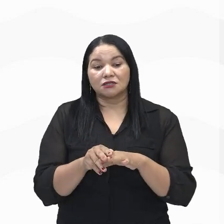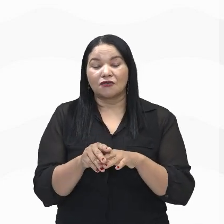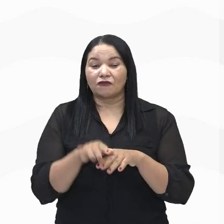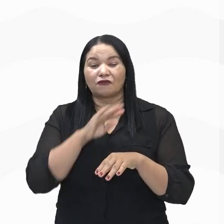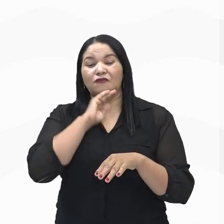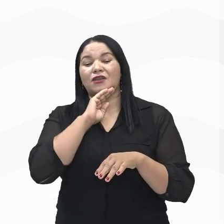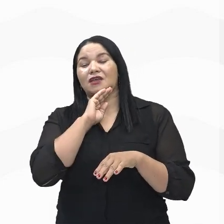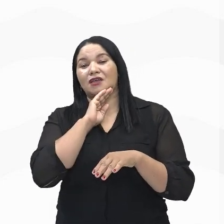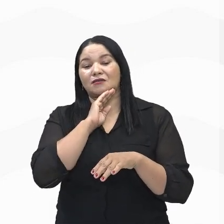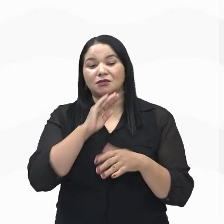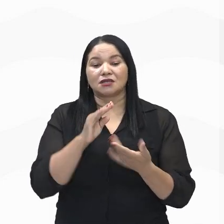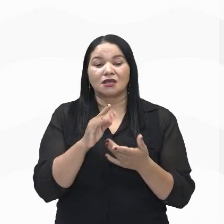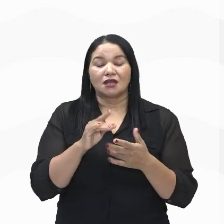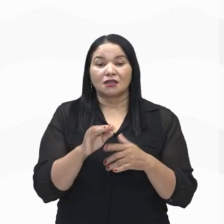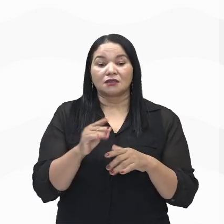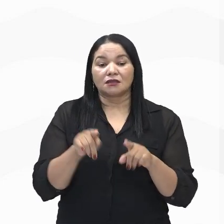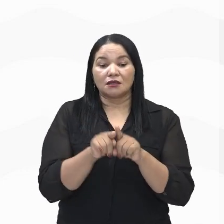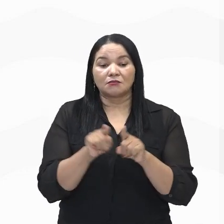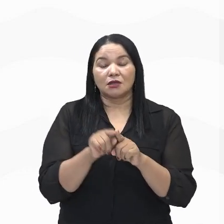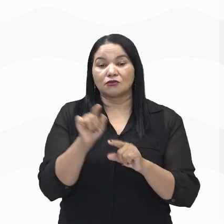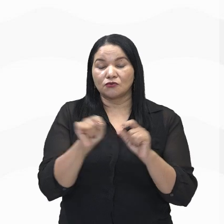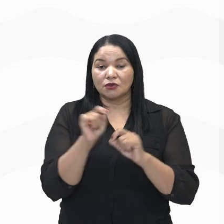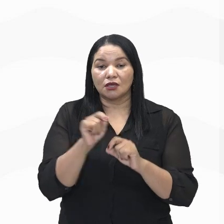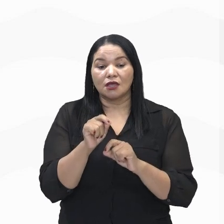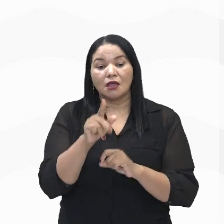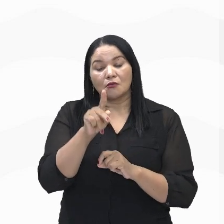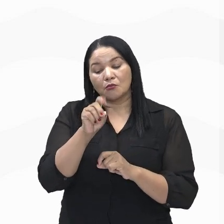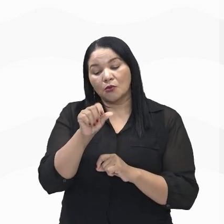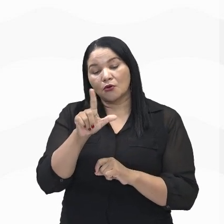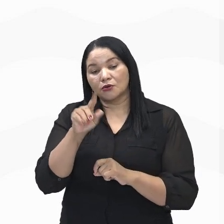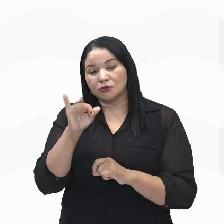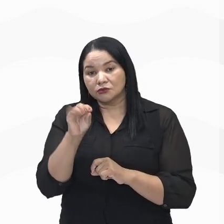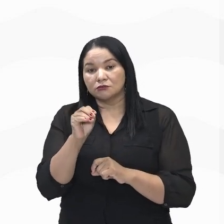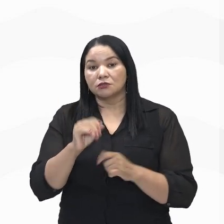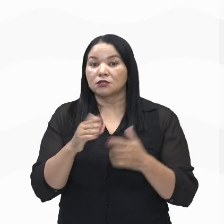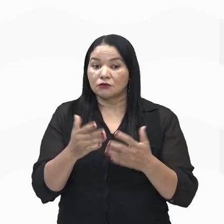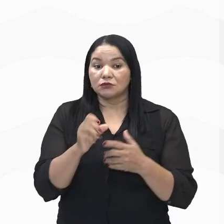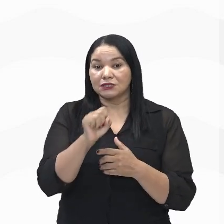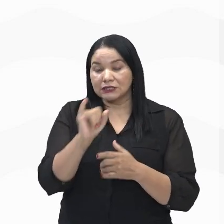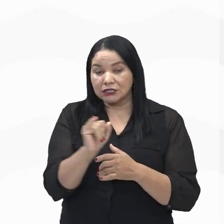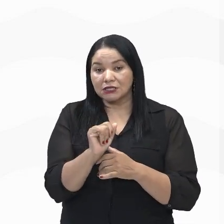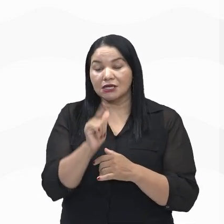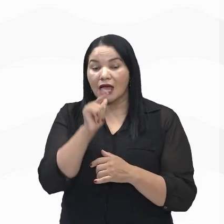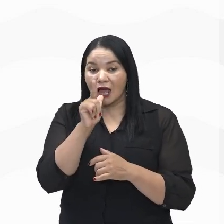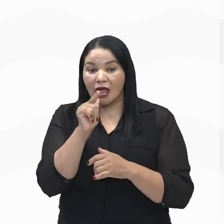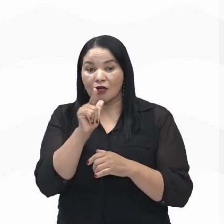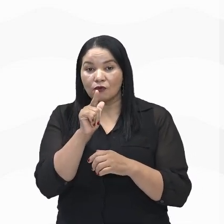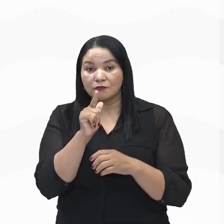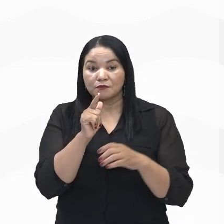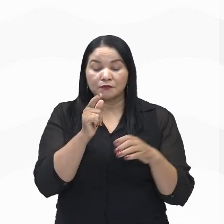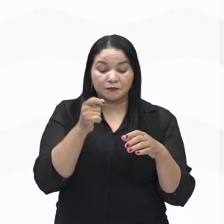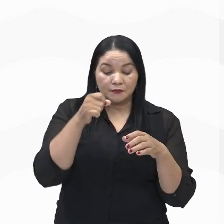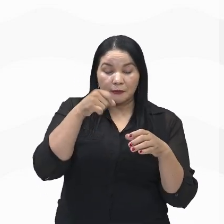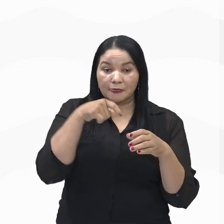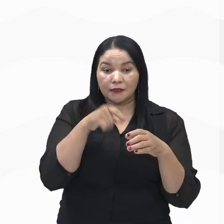tifoide, pólio. Então, apenas com o tratamento da água, a gente